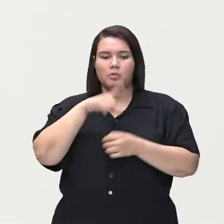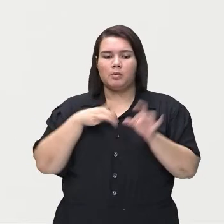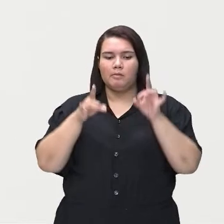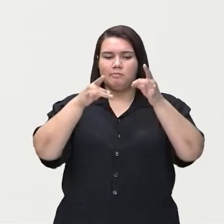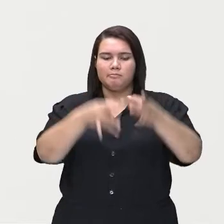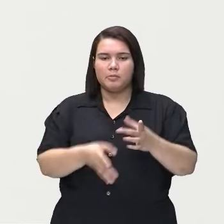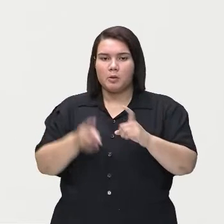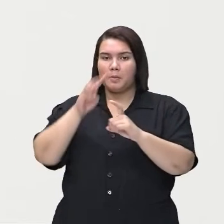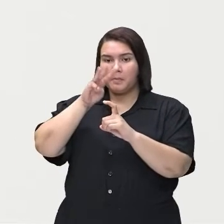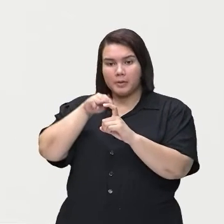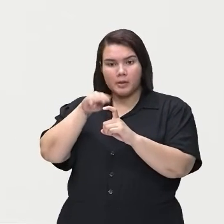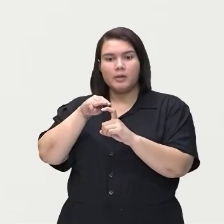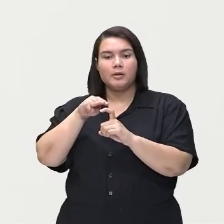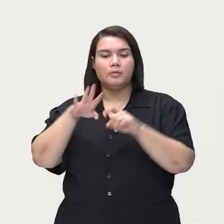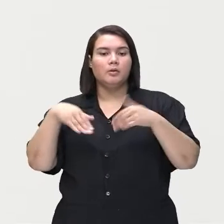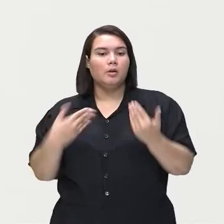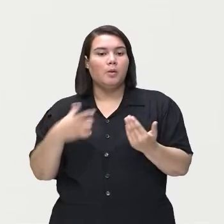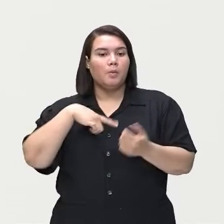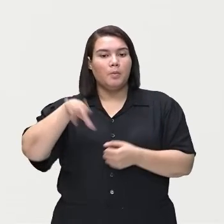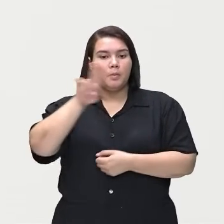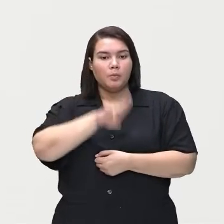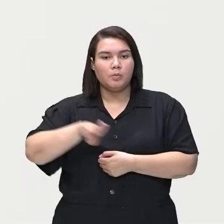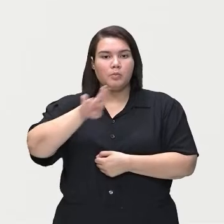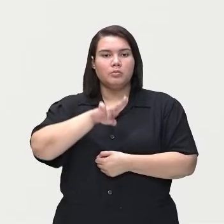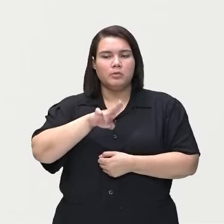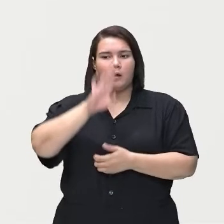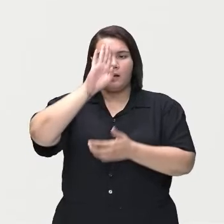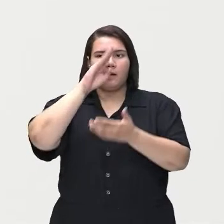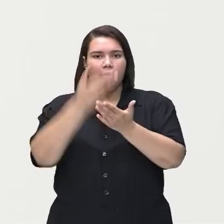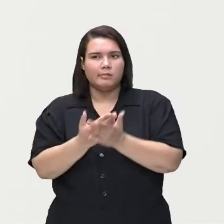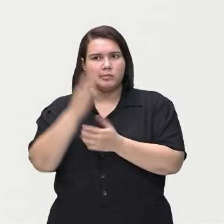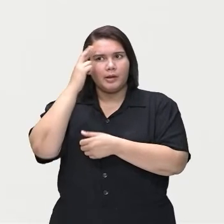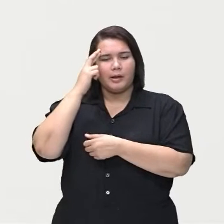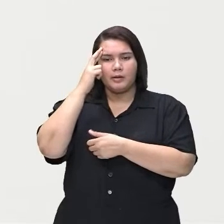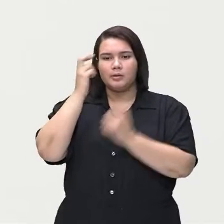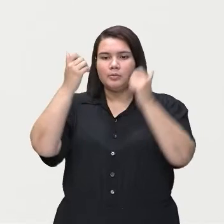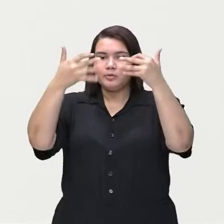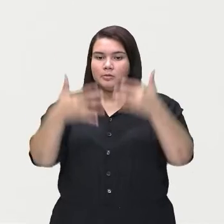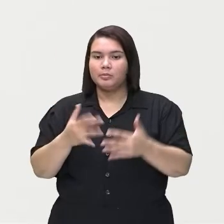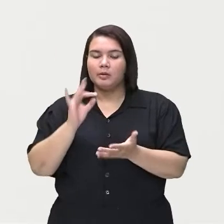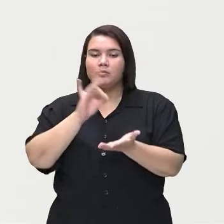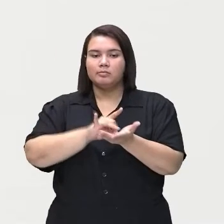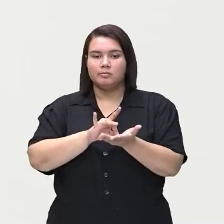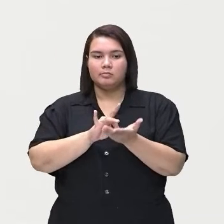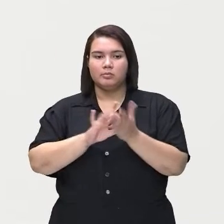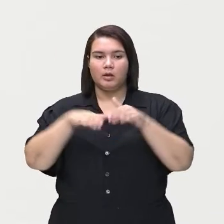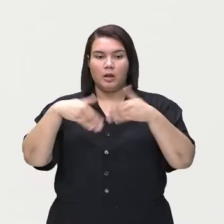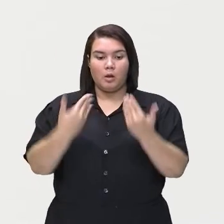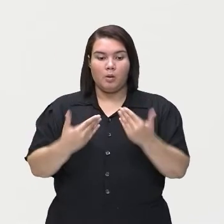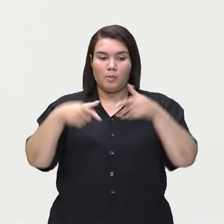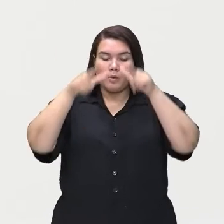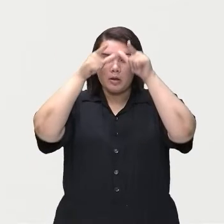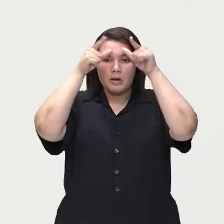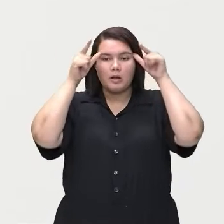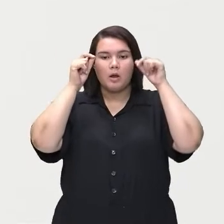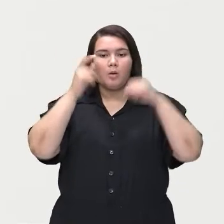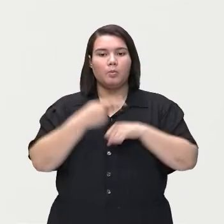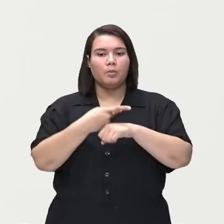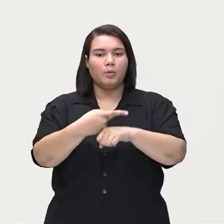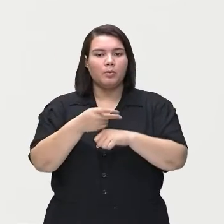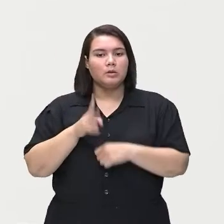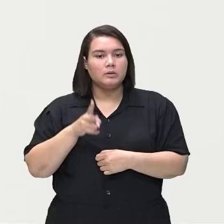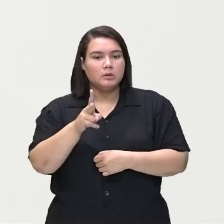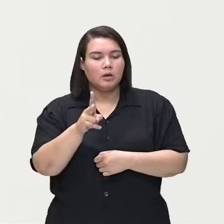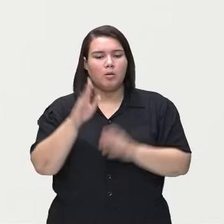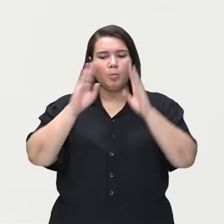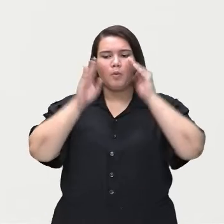os mitos e usaram a razão para explicar a realidade. Então, os gregos buscavam sempre a